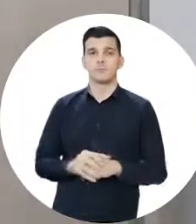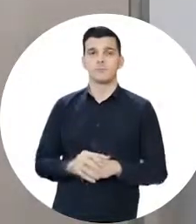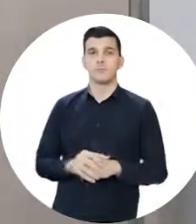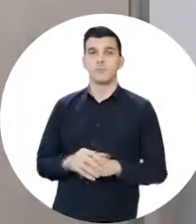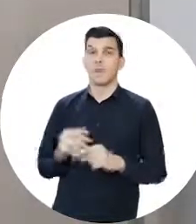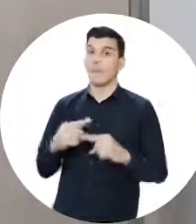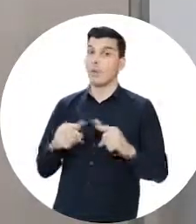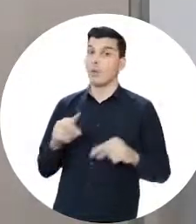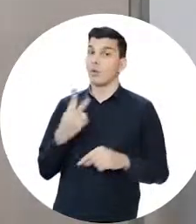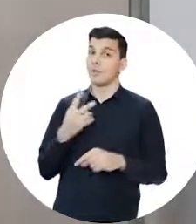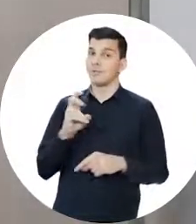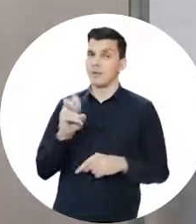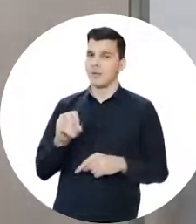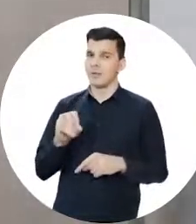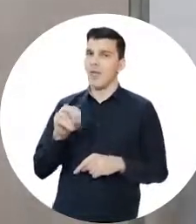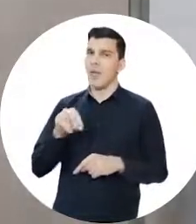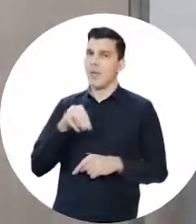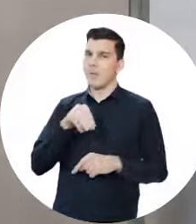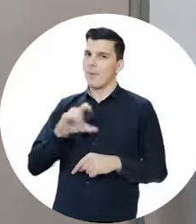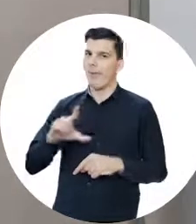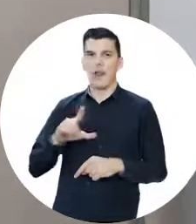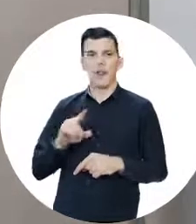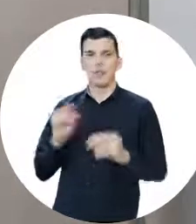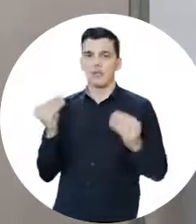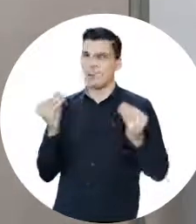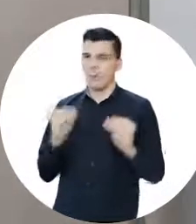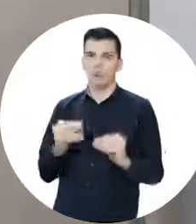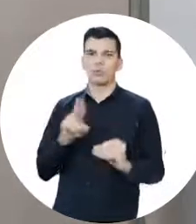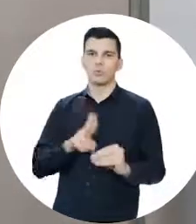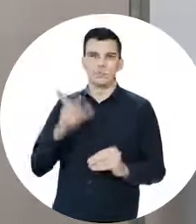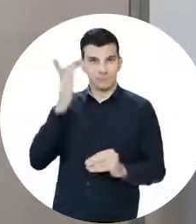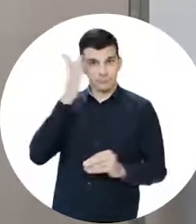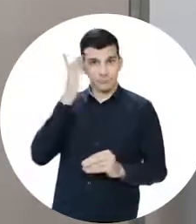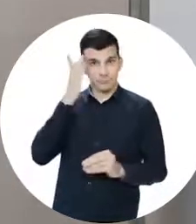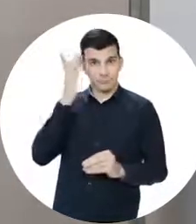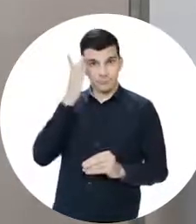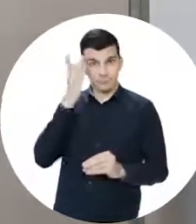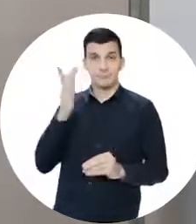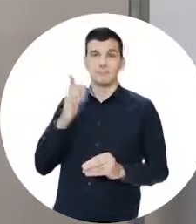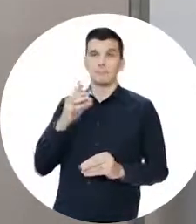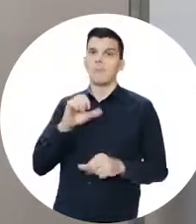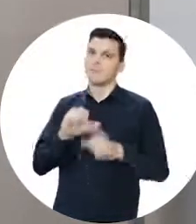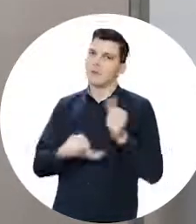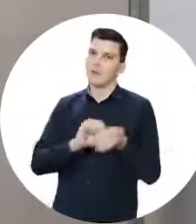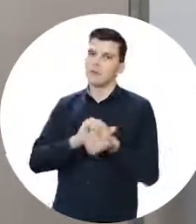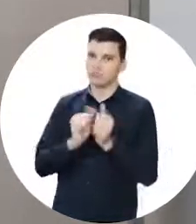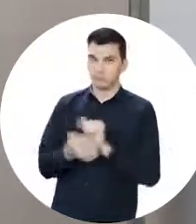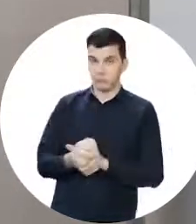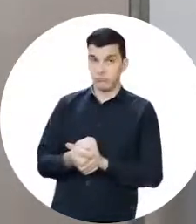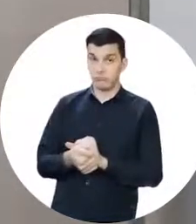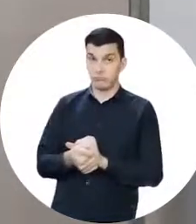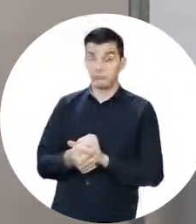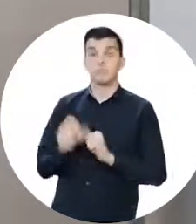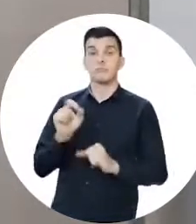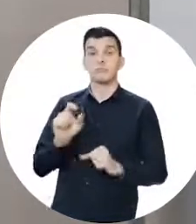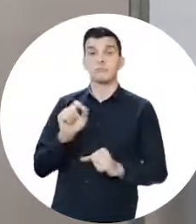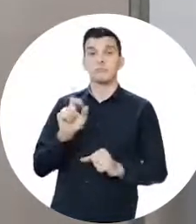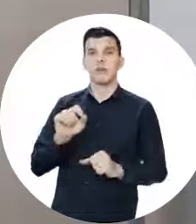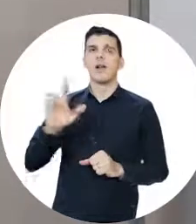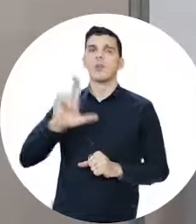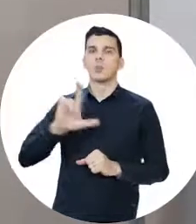que 250, pessoal, está em ml. Você não pode jogar aqui na fórmula o volume em ml. Você tem que jogar o volume